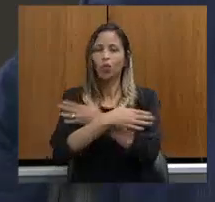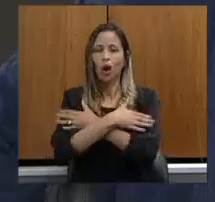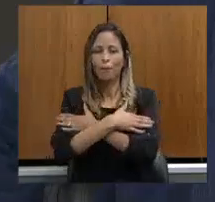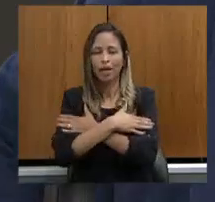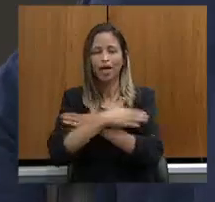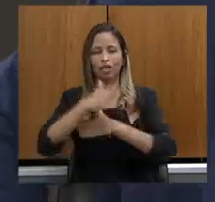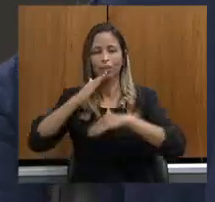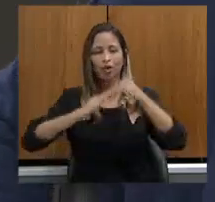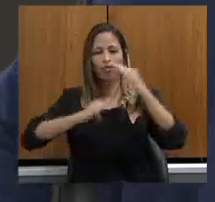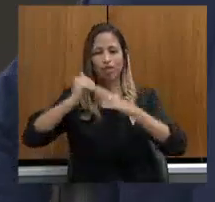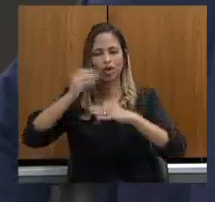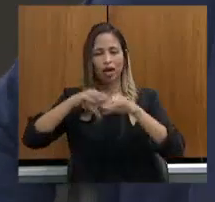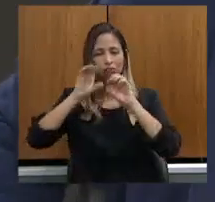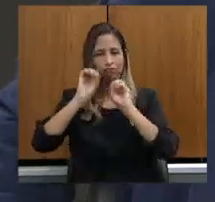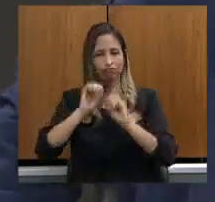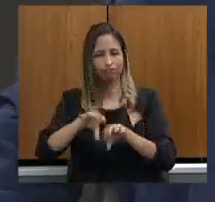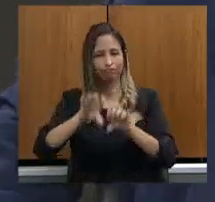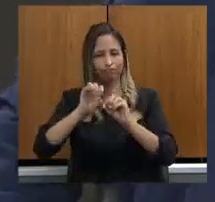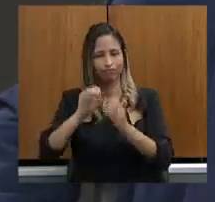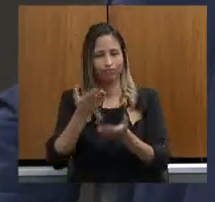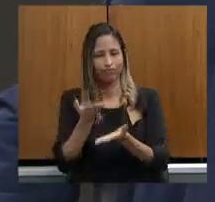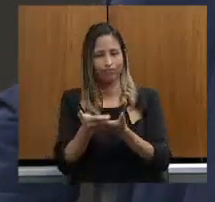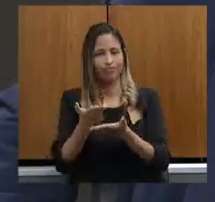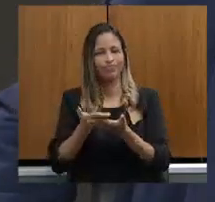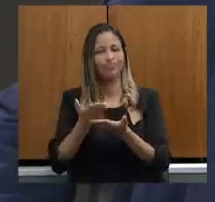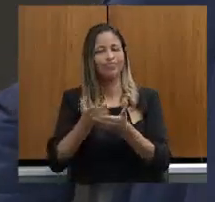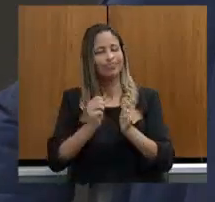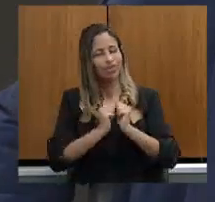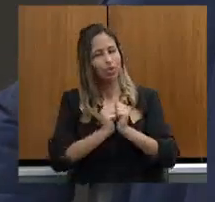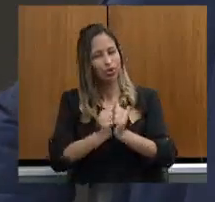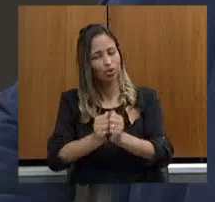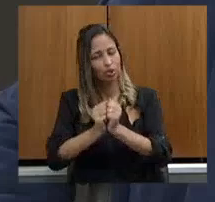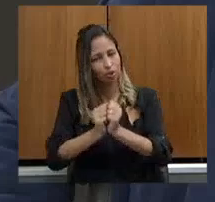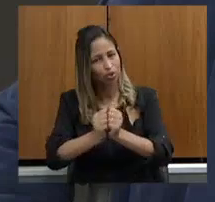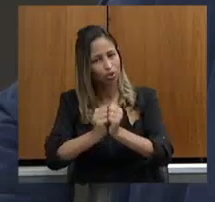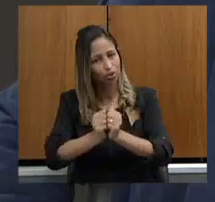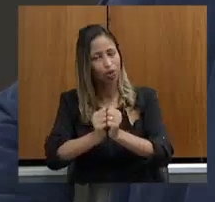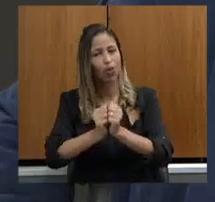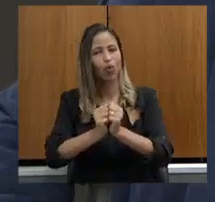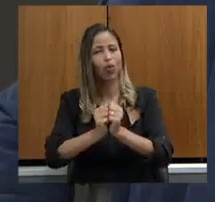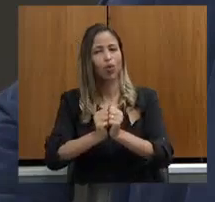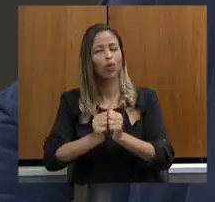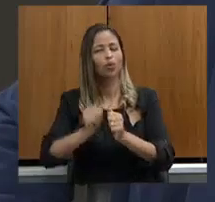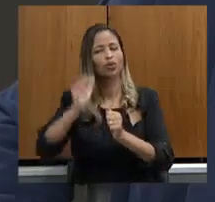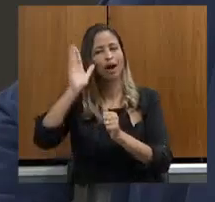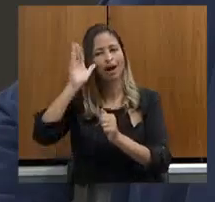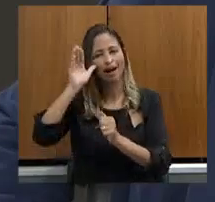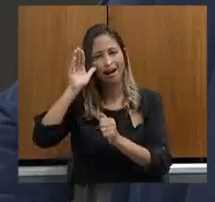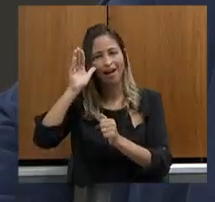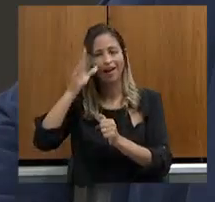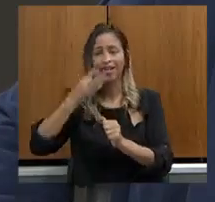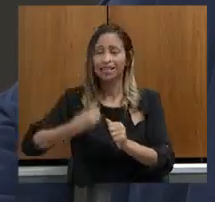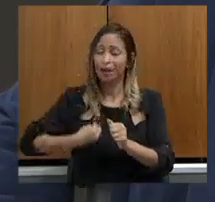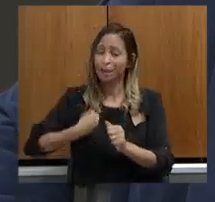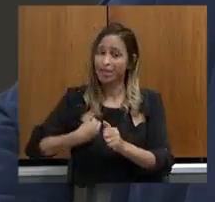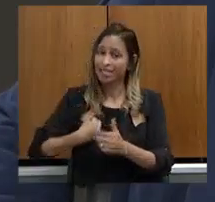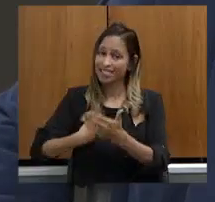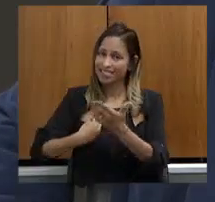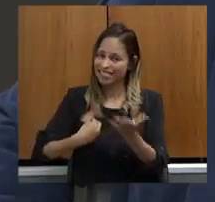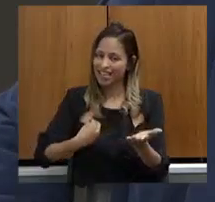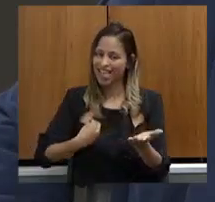aos profissionais da educação historicamente acompanham né todas as edições Assembleia fiscaliza presentes